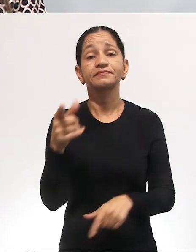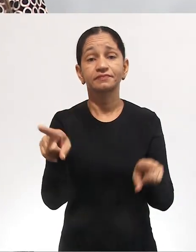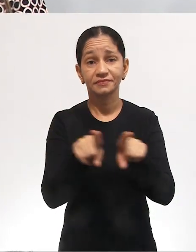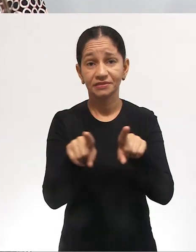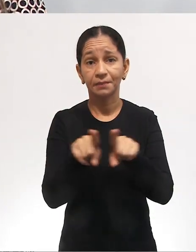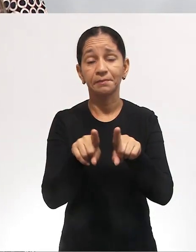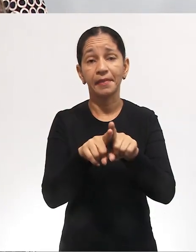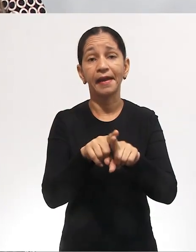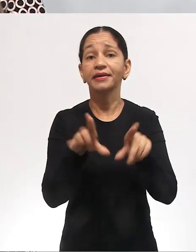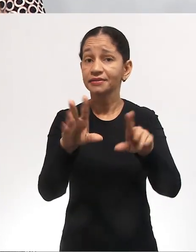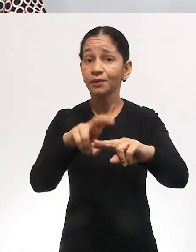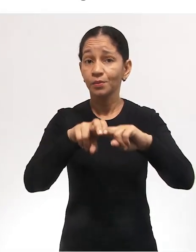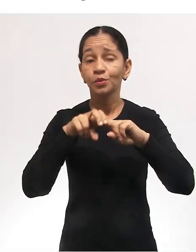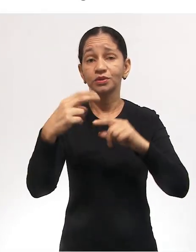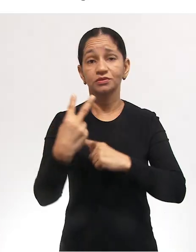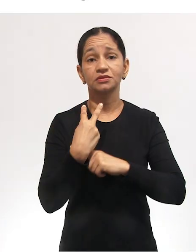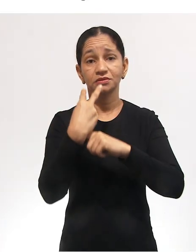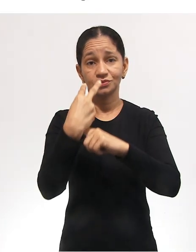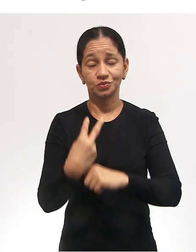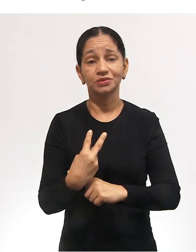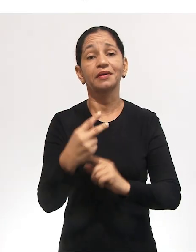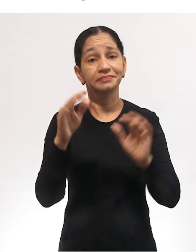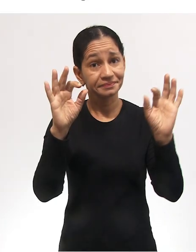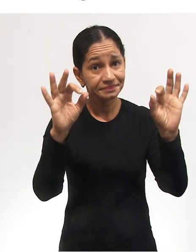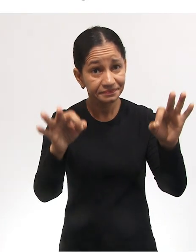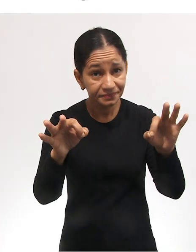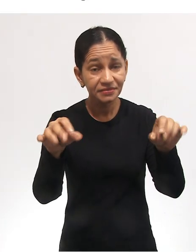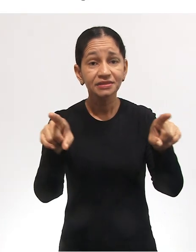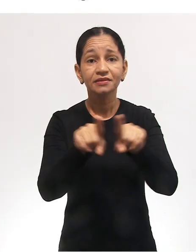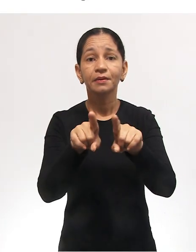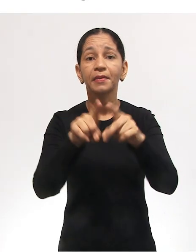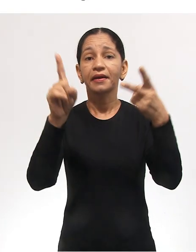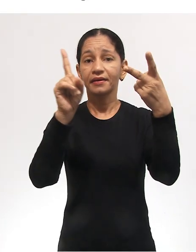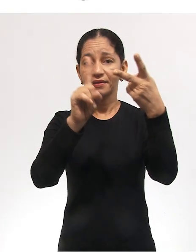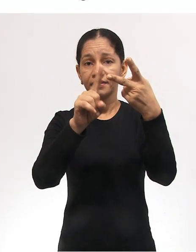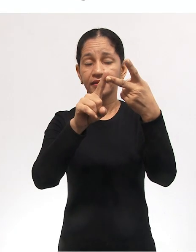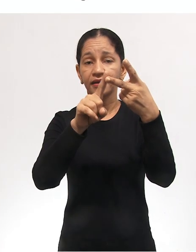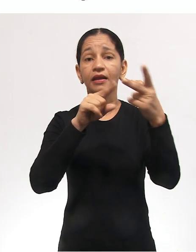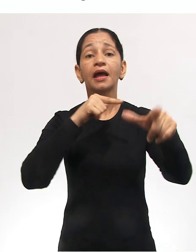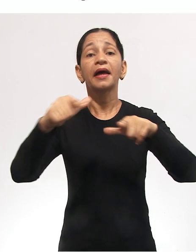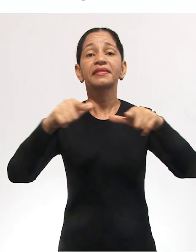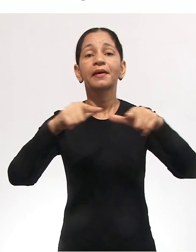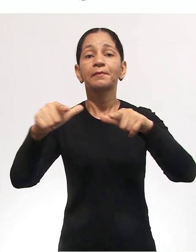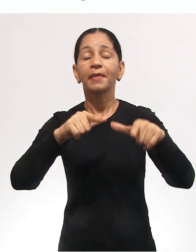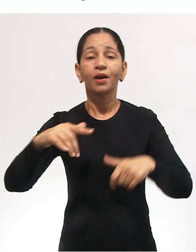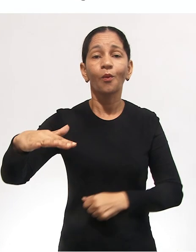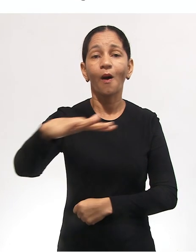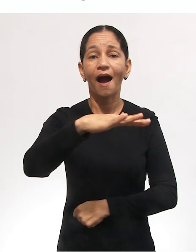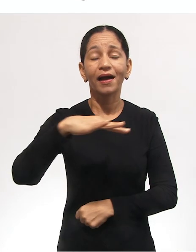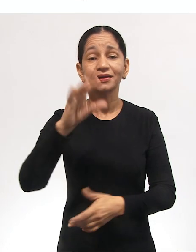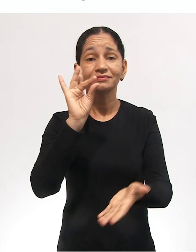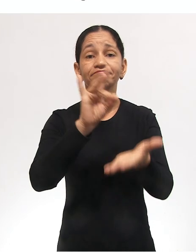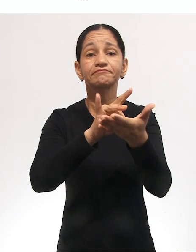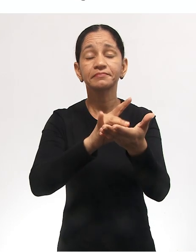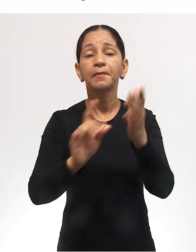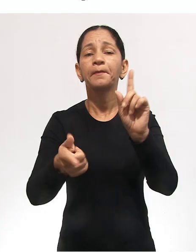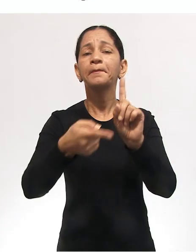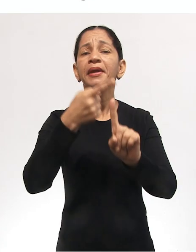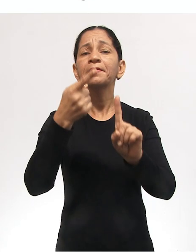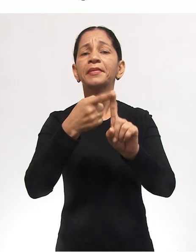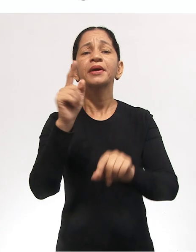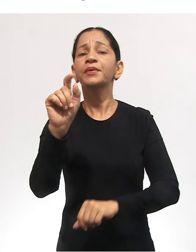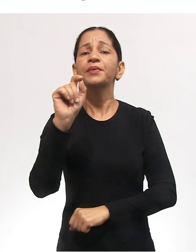do colaborador. Aplicação da ergonomia no ambiente de trabalho. Então, nós vamos lá. Primeiro, nós vamos